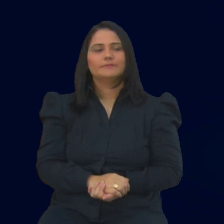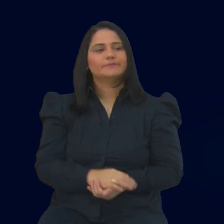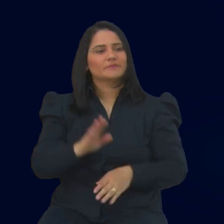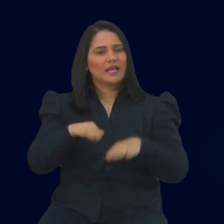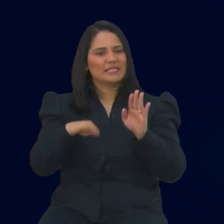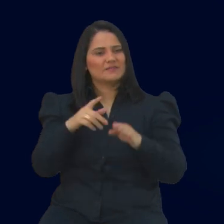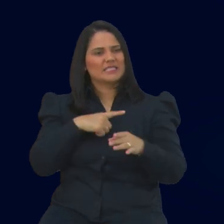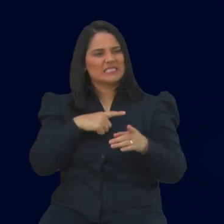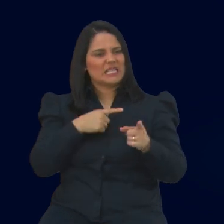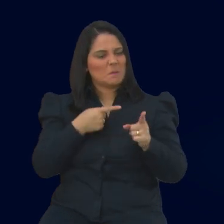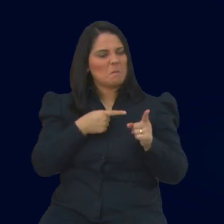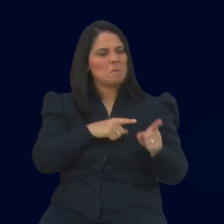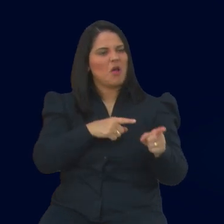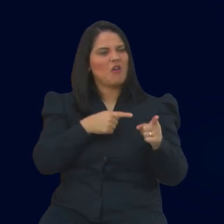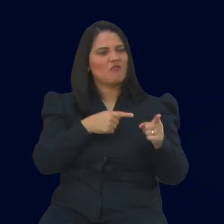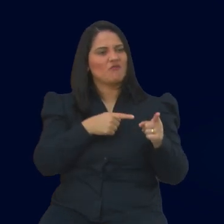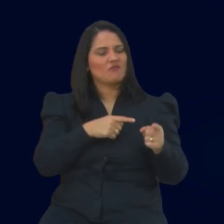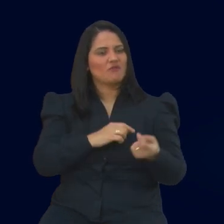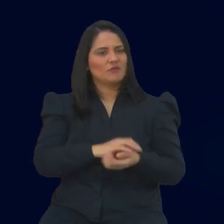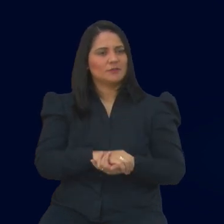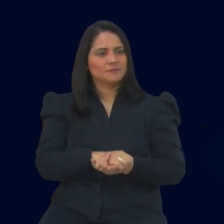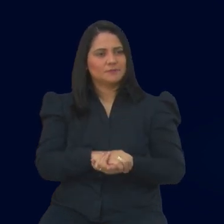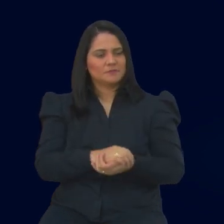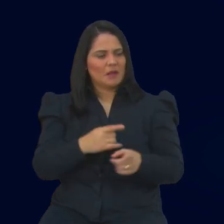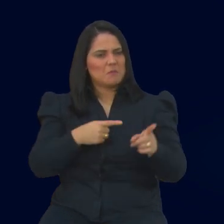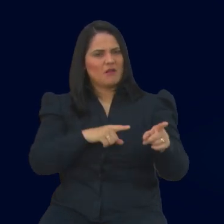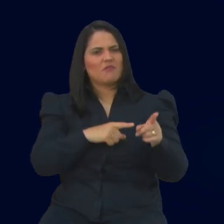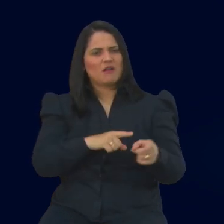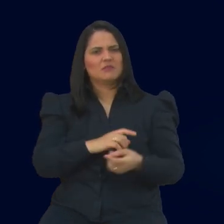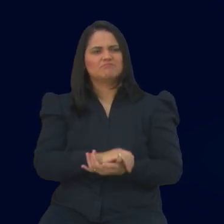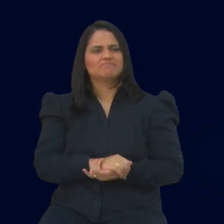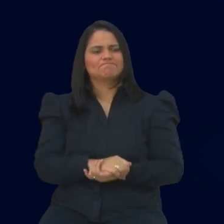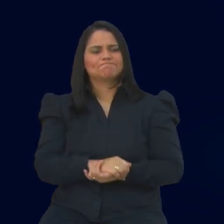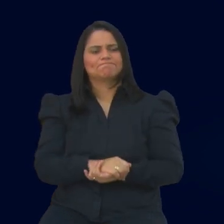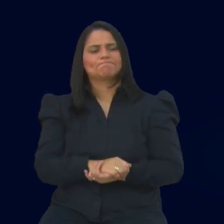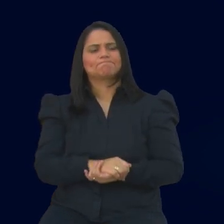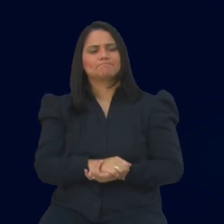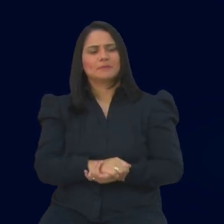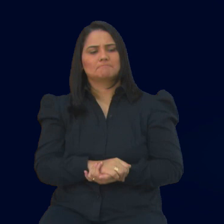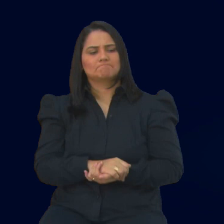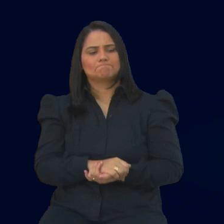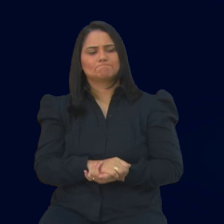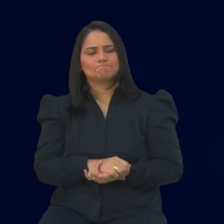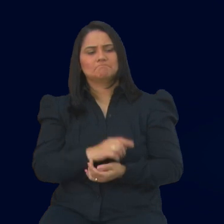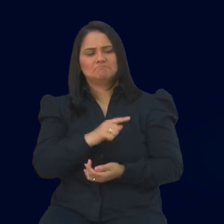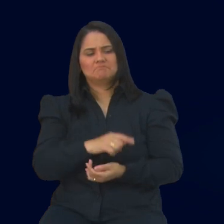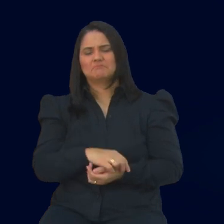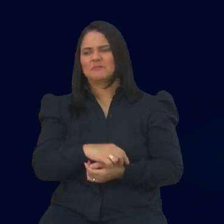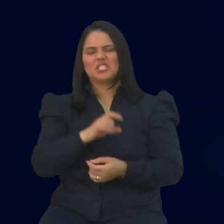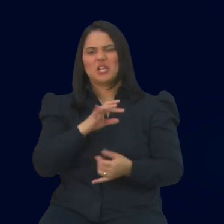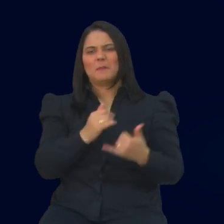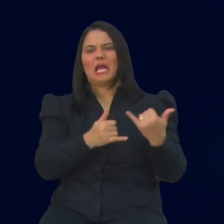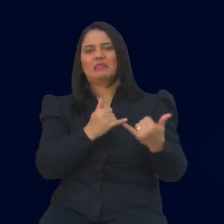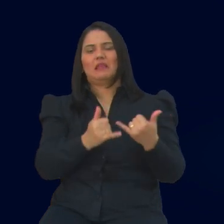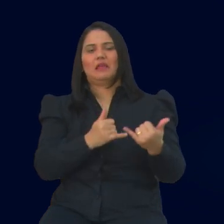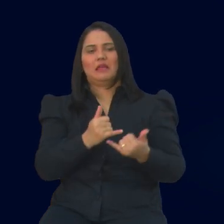tem a menor graça, mas que ai, a gente diz assim, só estava brincando.